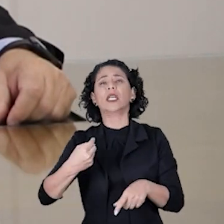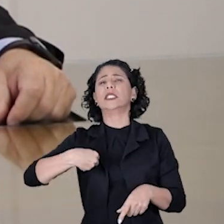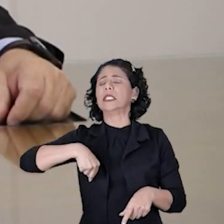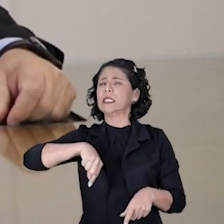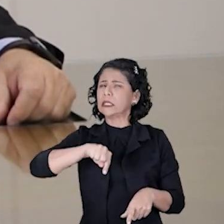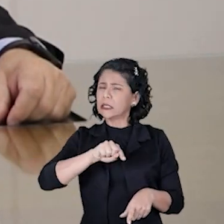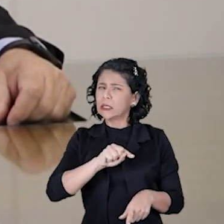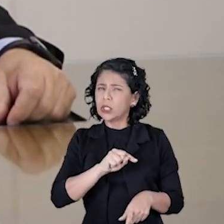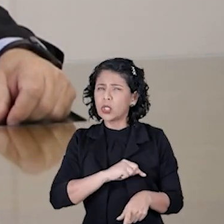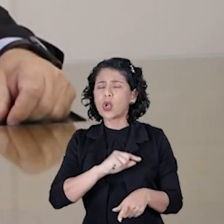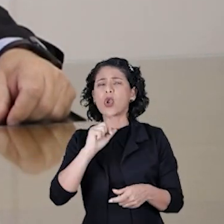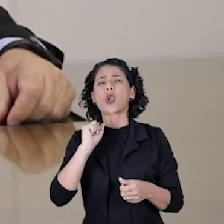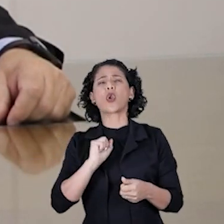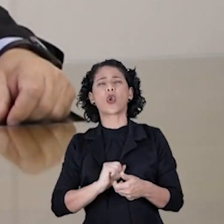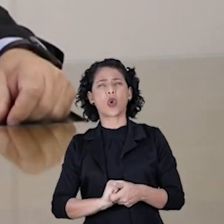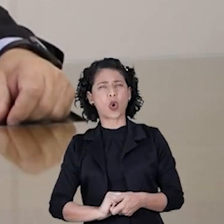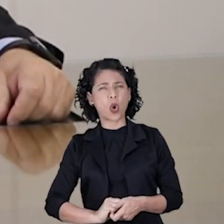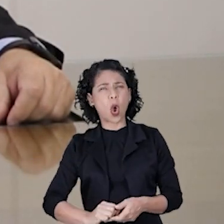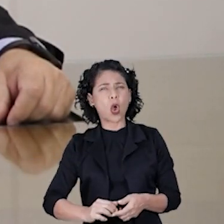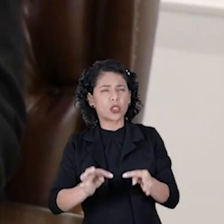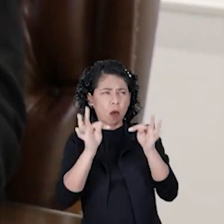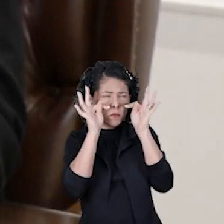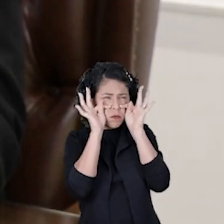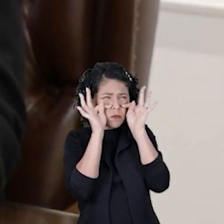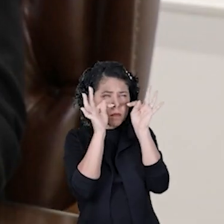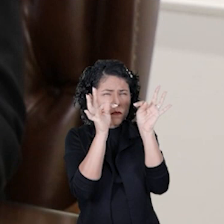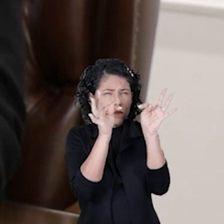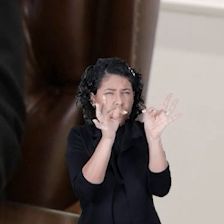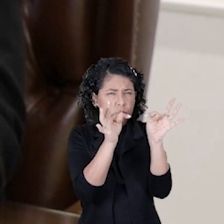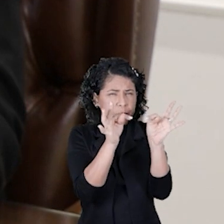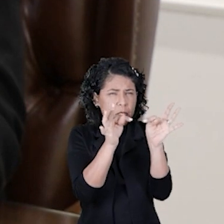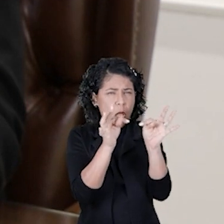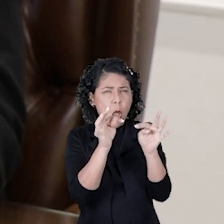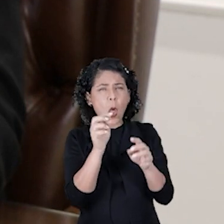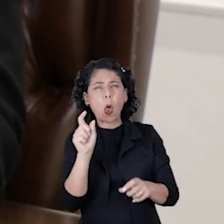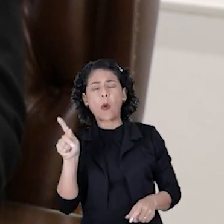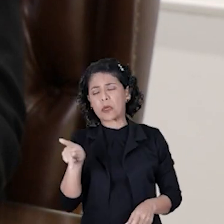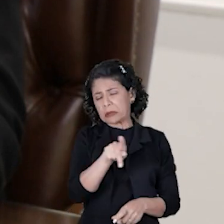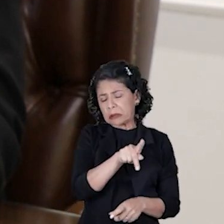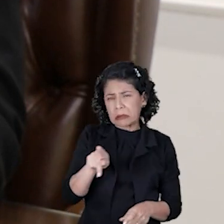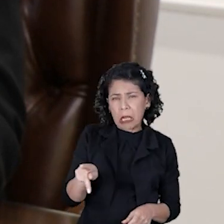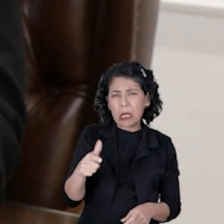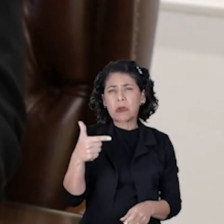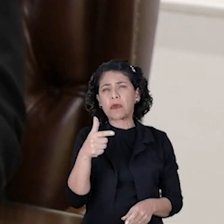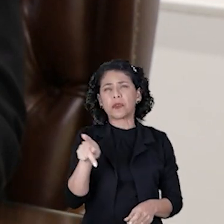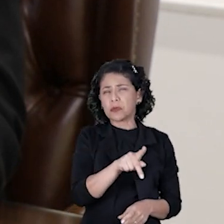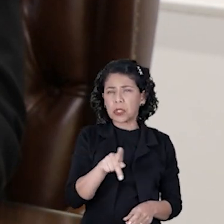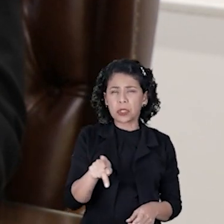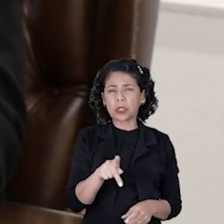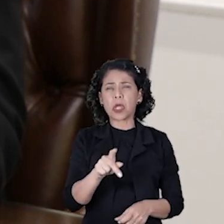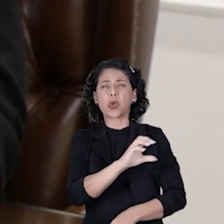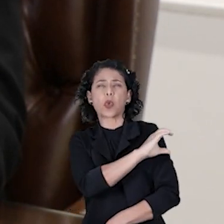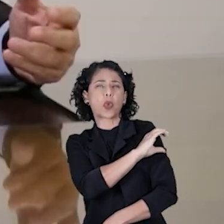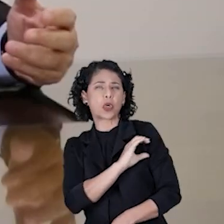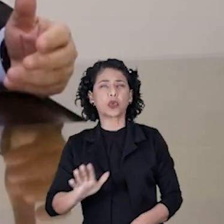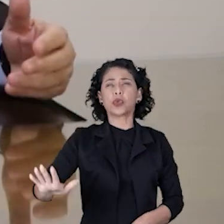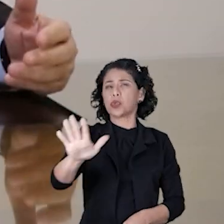também com muita celeridade. É nesses momentos também que nós podemos